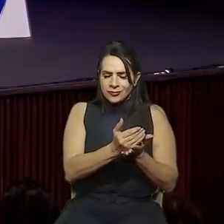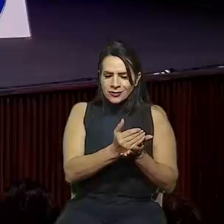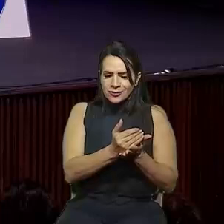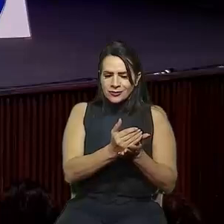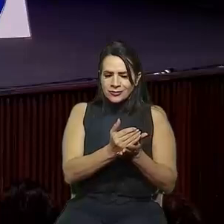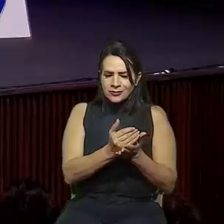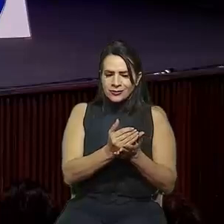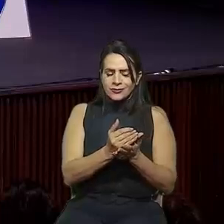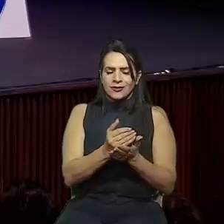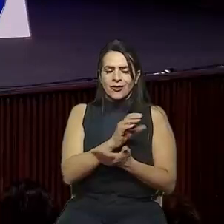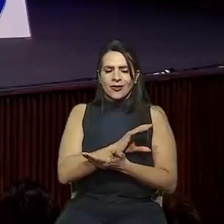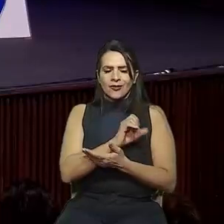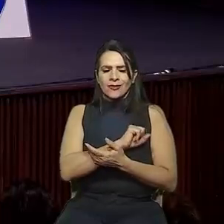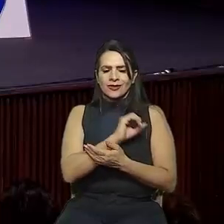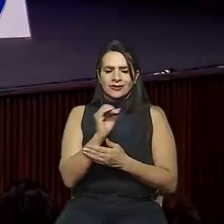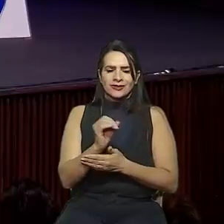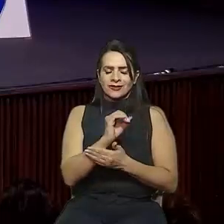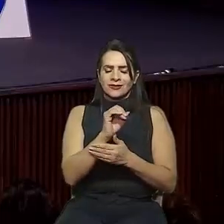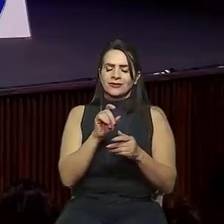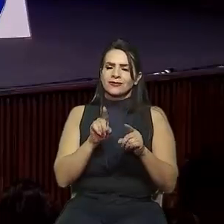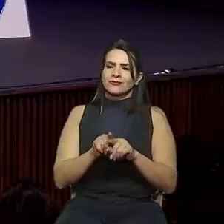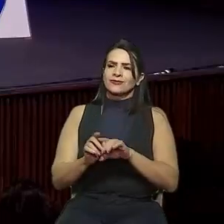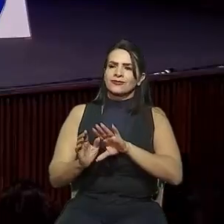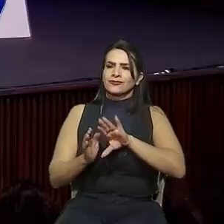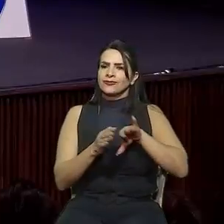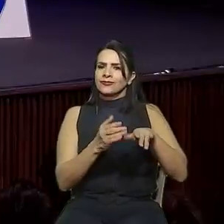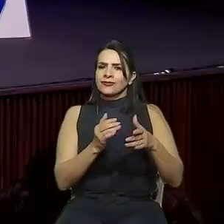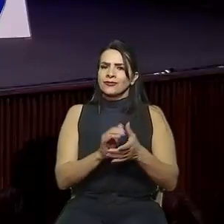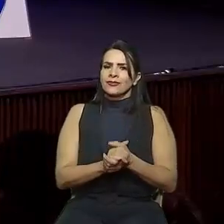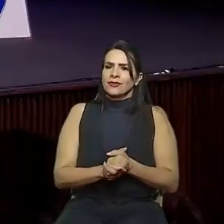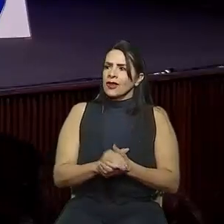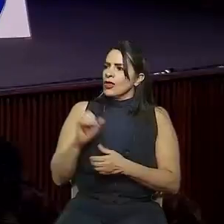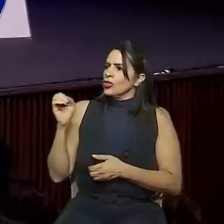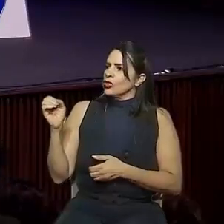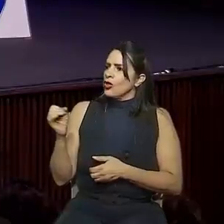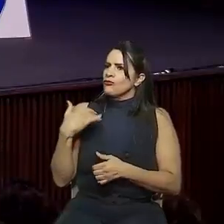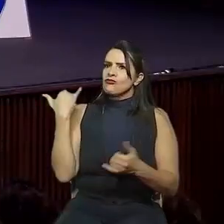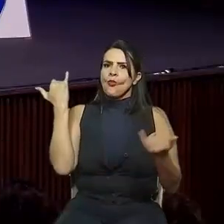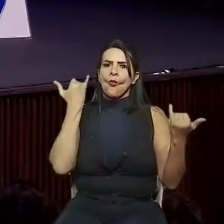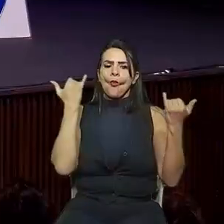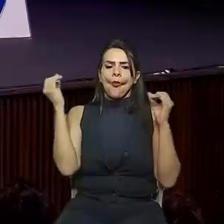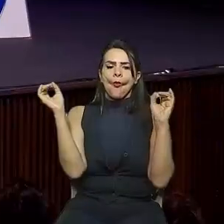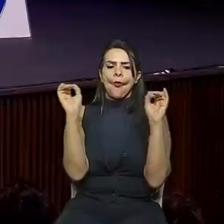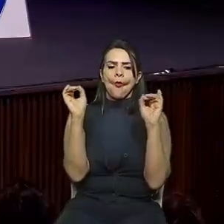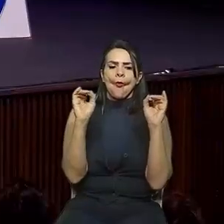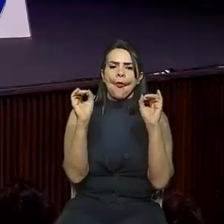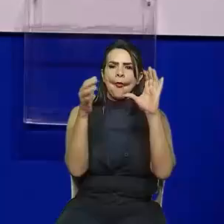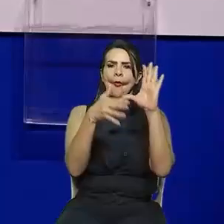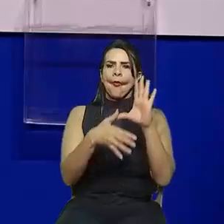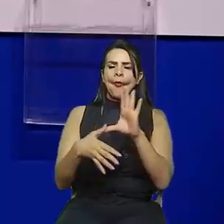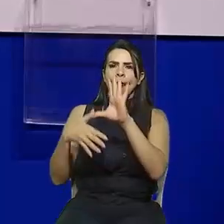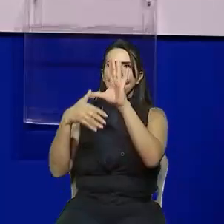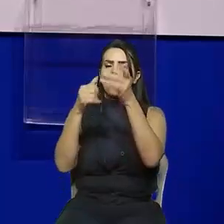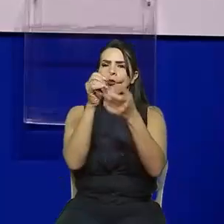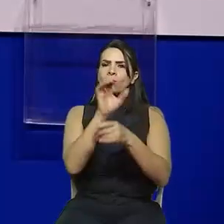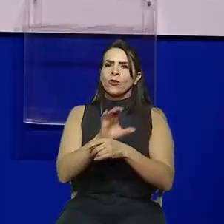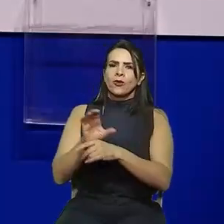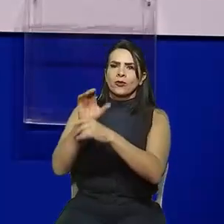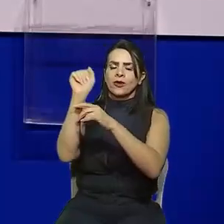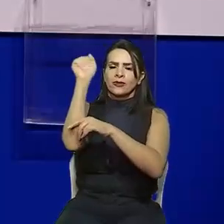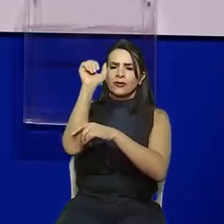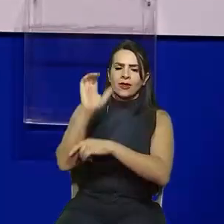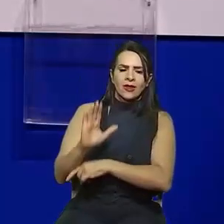Hórrio. As novas gerações nunca ouviram falar da América Latina e alguns países